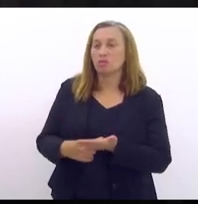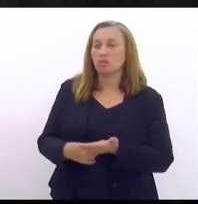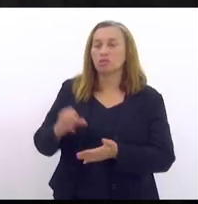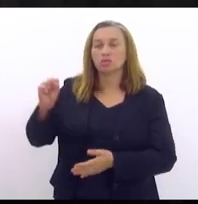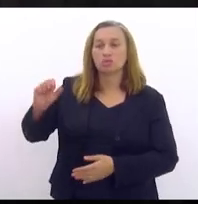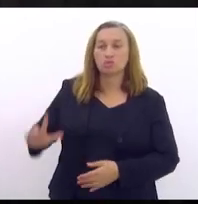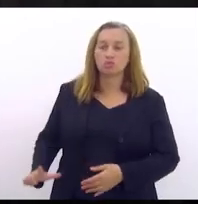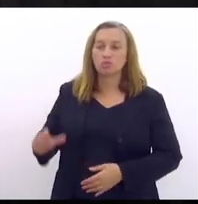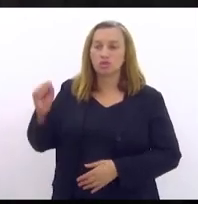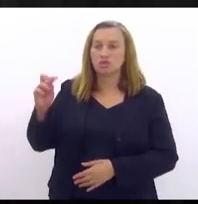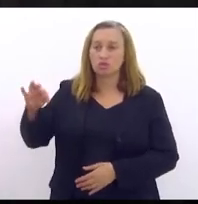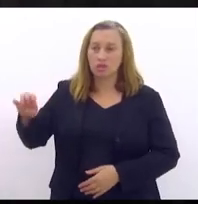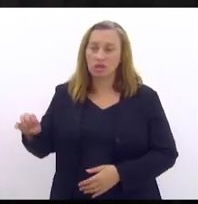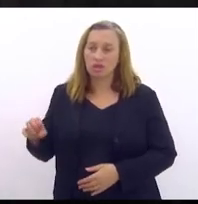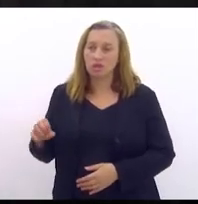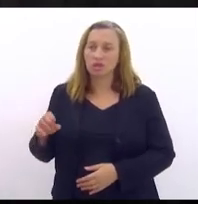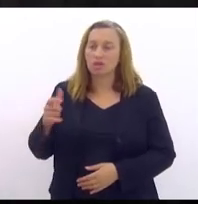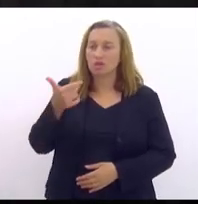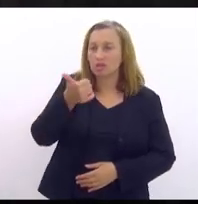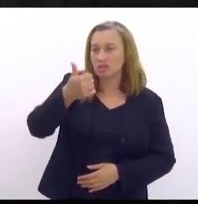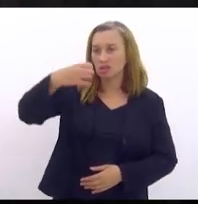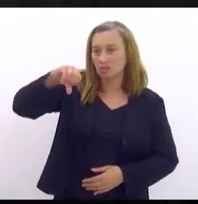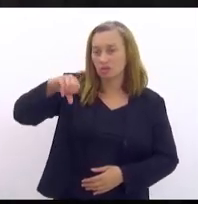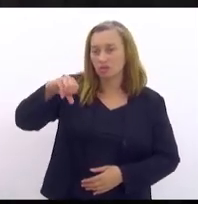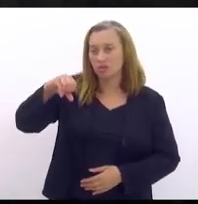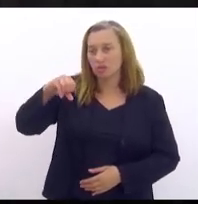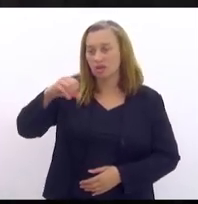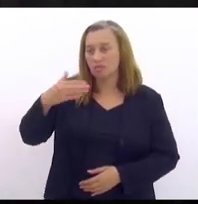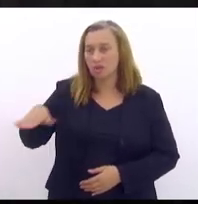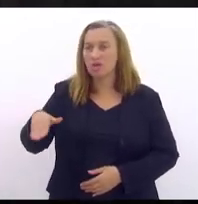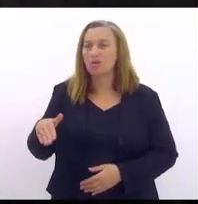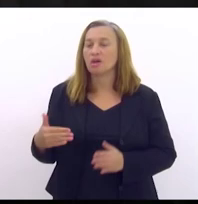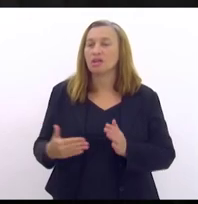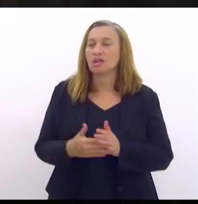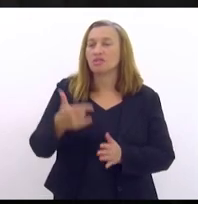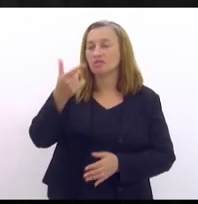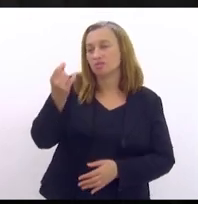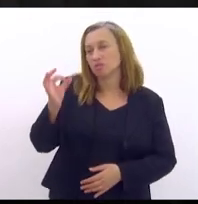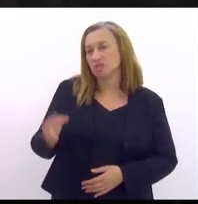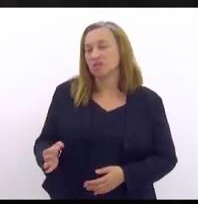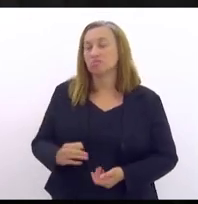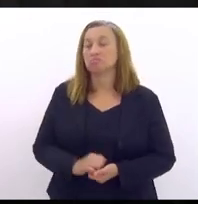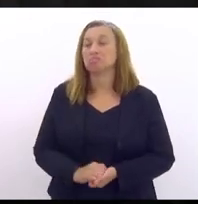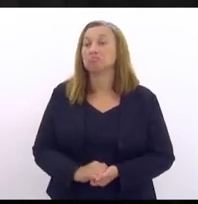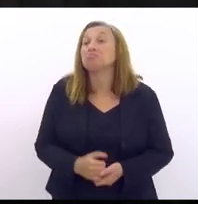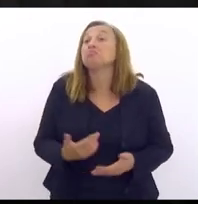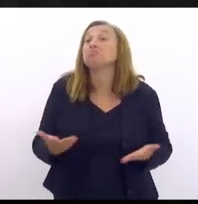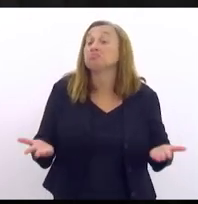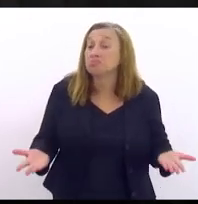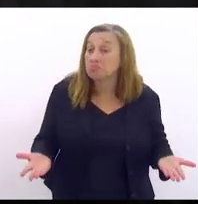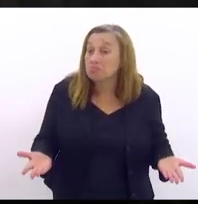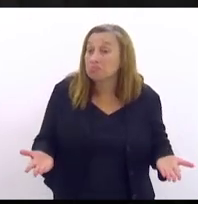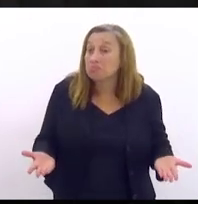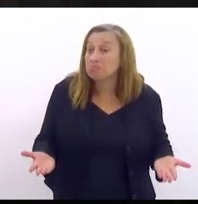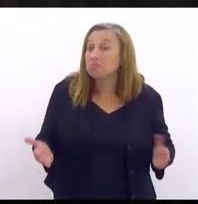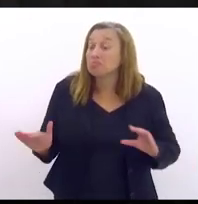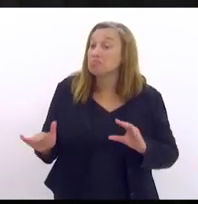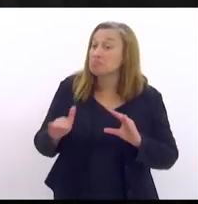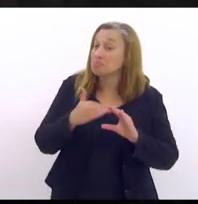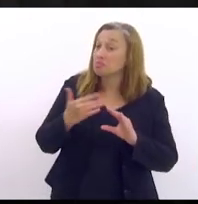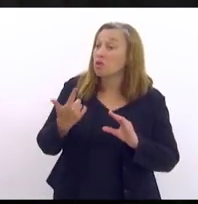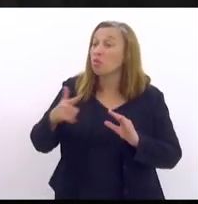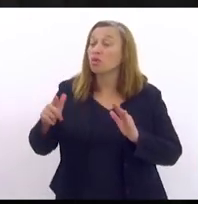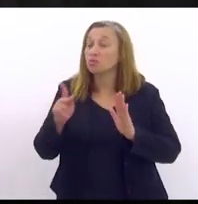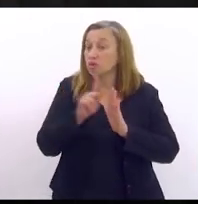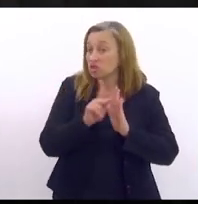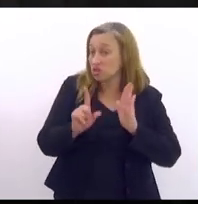aumentar essa alíquota entre 19,5% e 20%. E aí, em vez de mandar um outro projeto